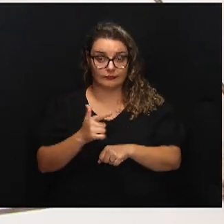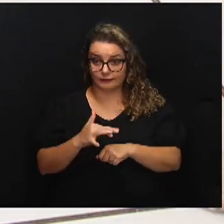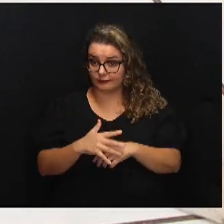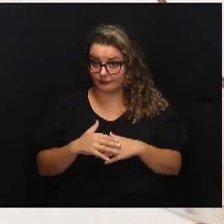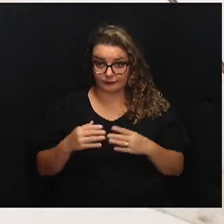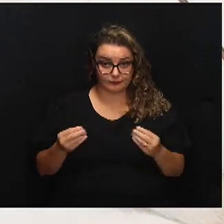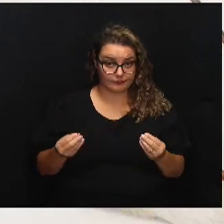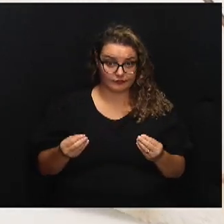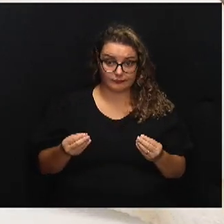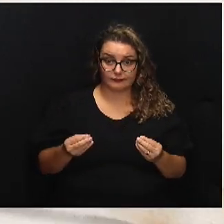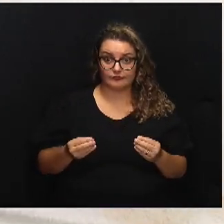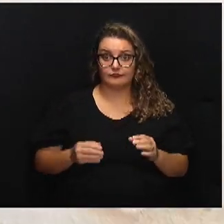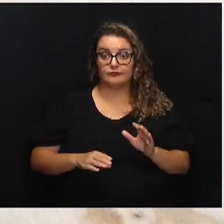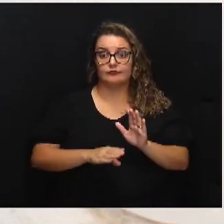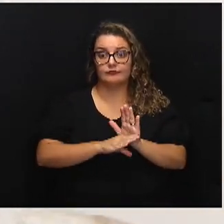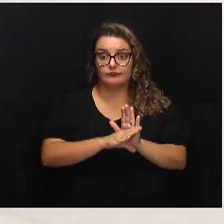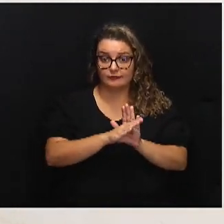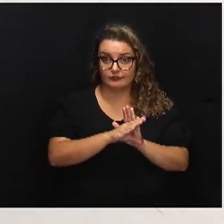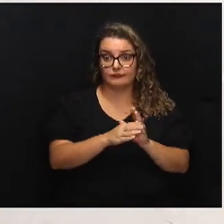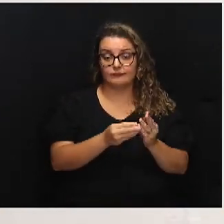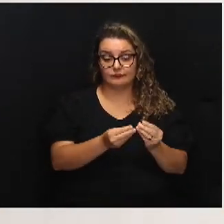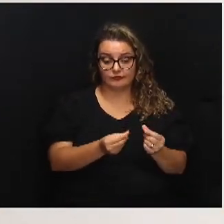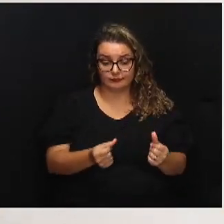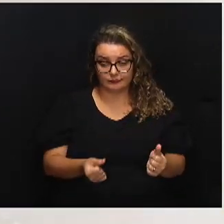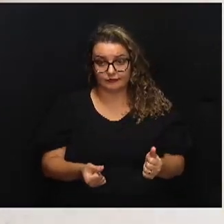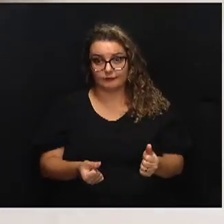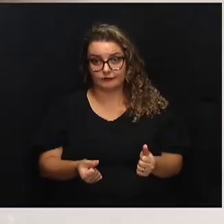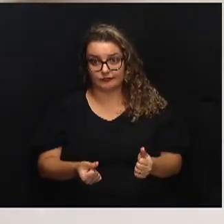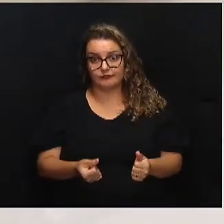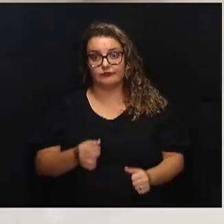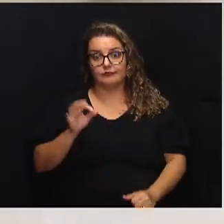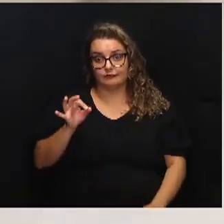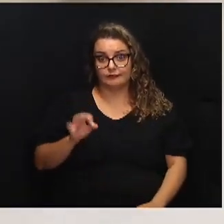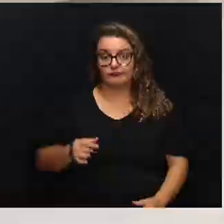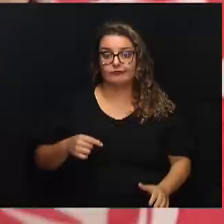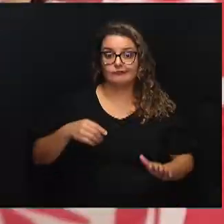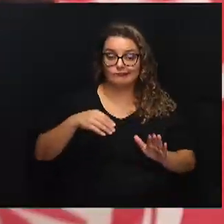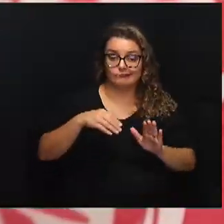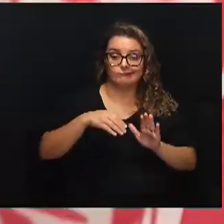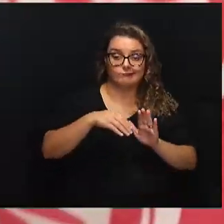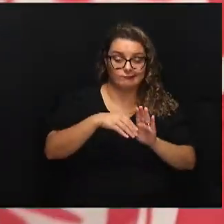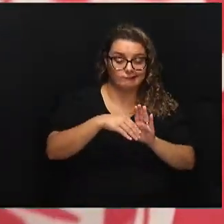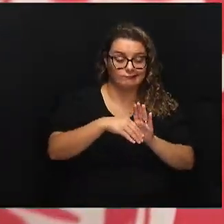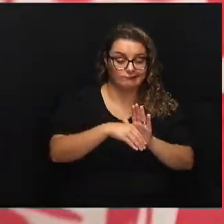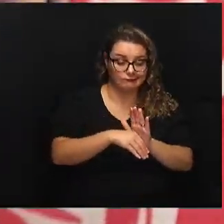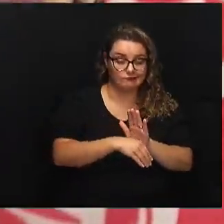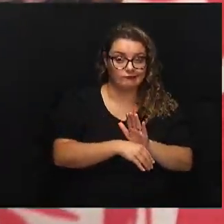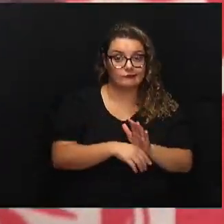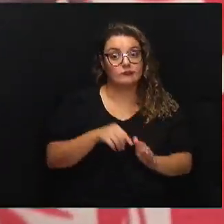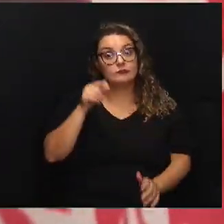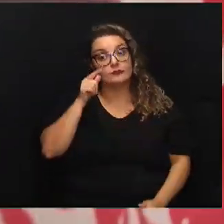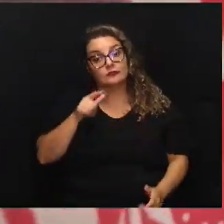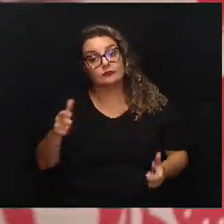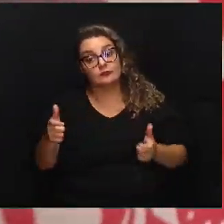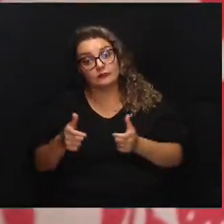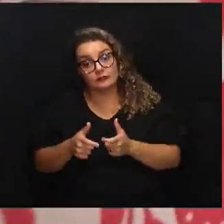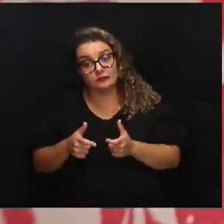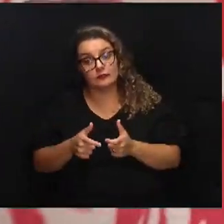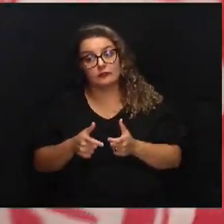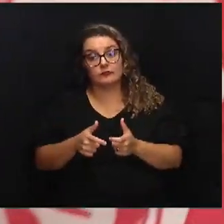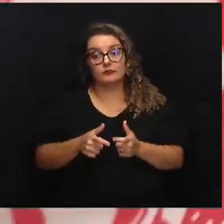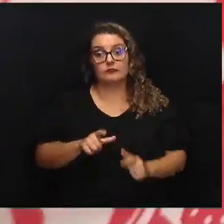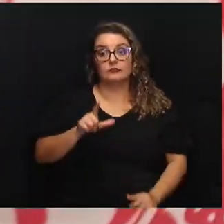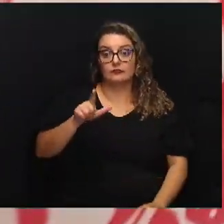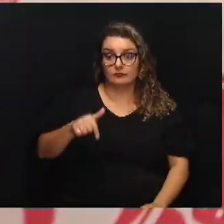uma doença progressiva e degenerativa, né? Então a tendência é ela ir piorando. A gente consegue diminuir isso, depois que ela